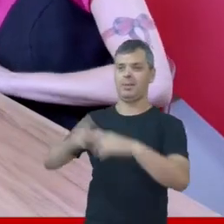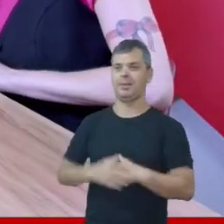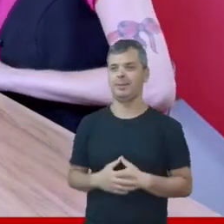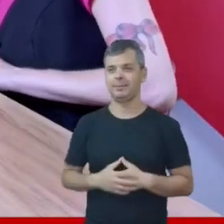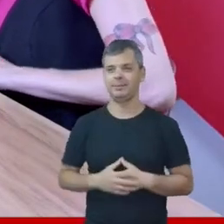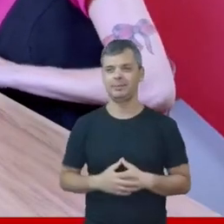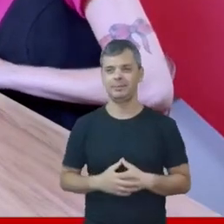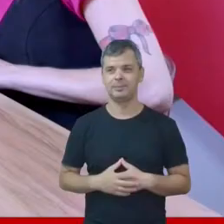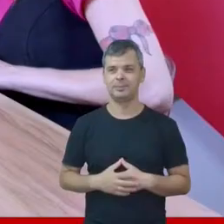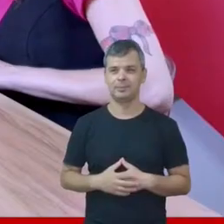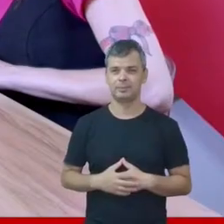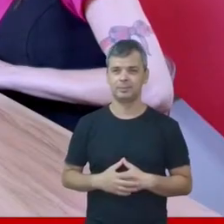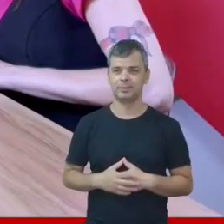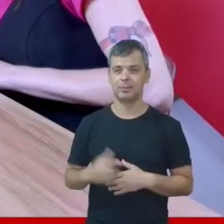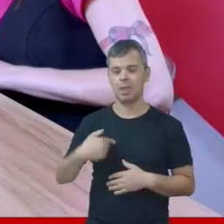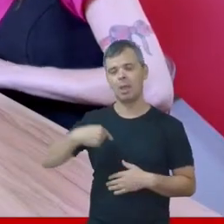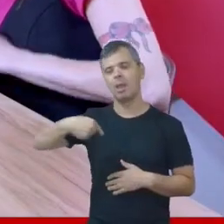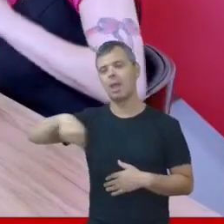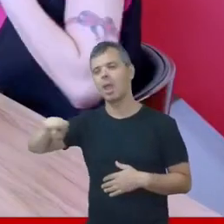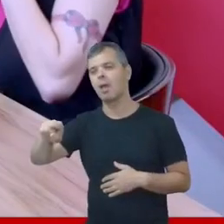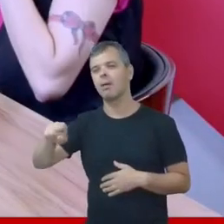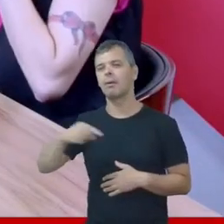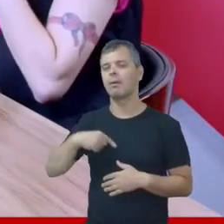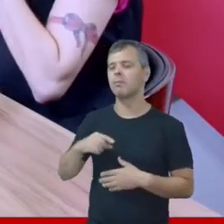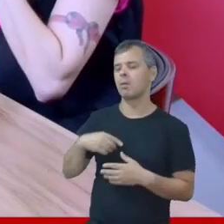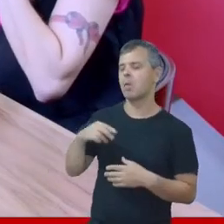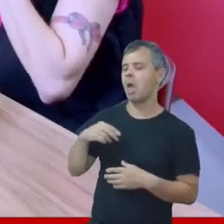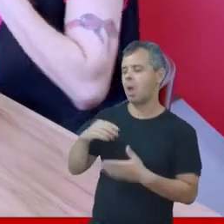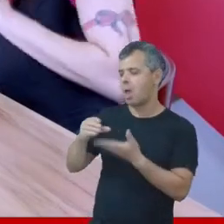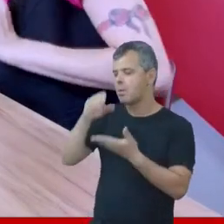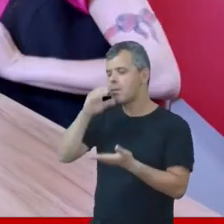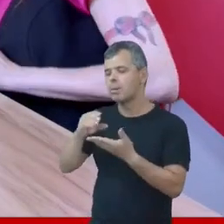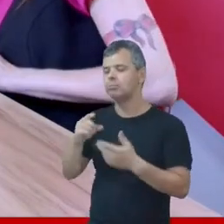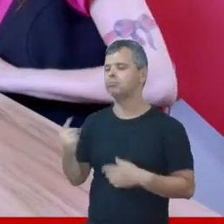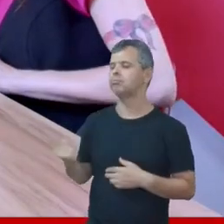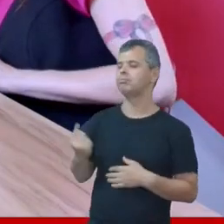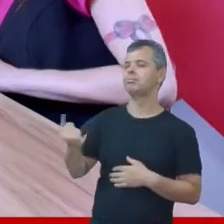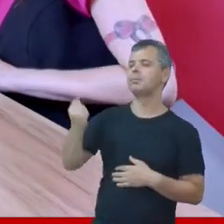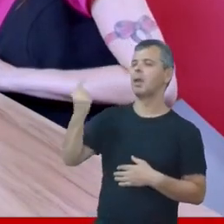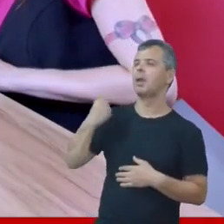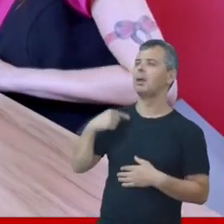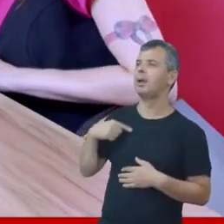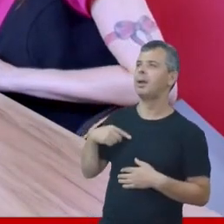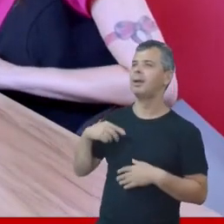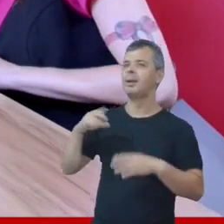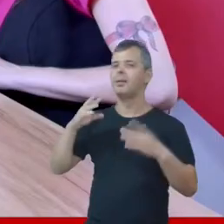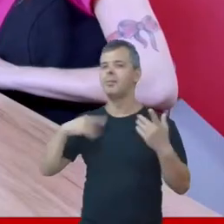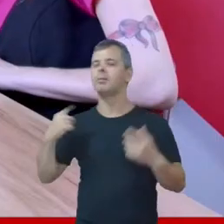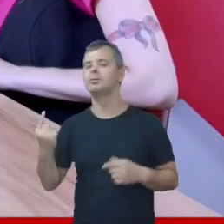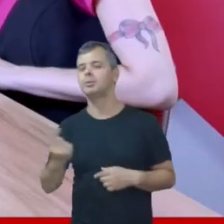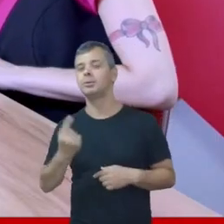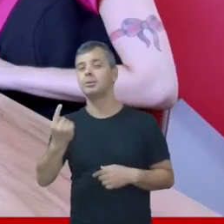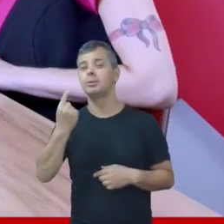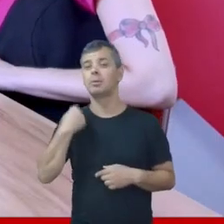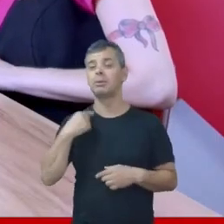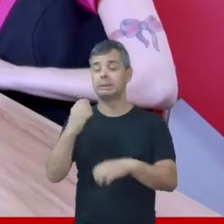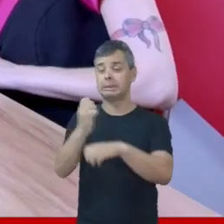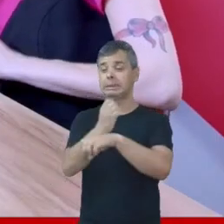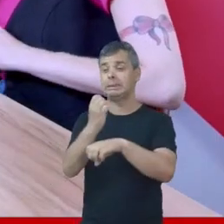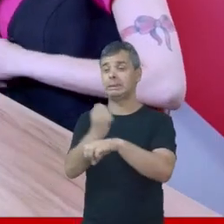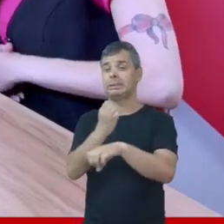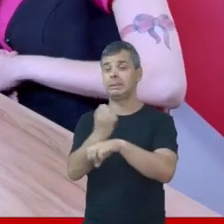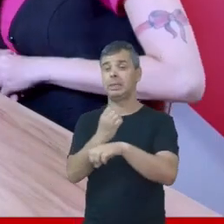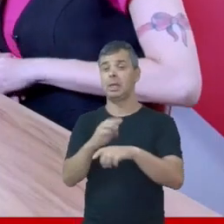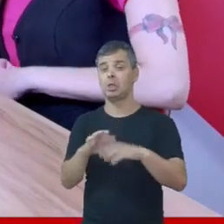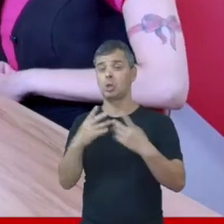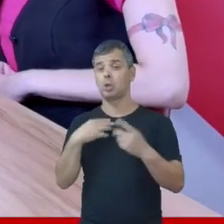assunto. Aí estava eu lá no Ver o Peso, tomando uma cervejinha, sozinho, curtindo a minha solitude pós-estágio. E